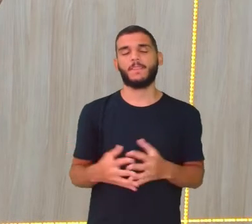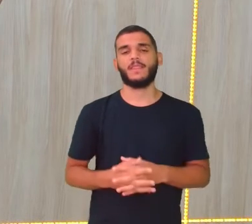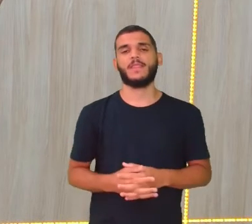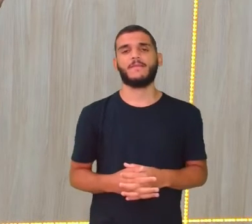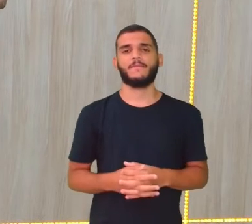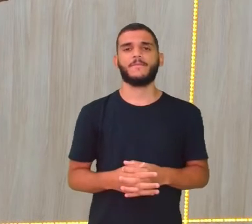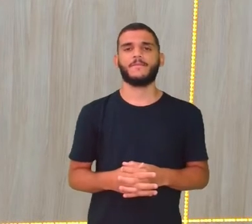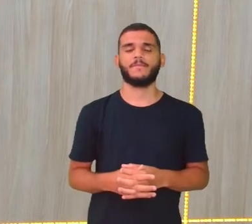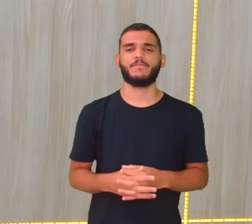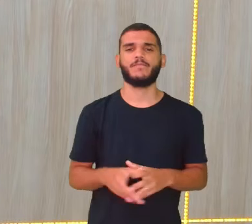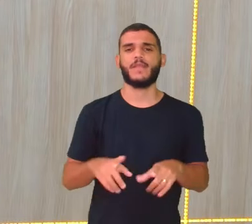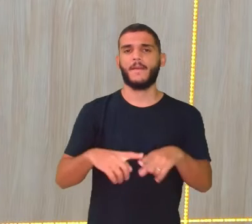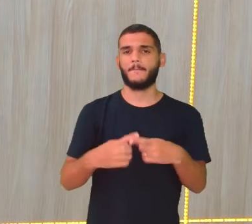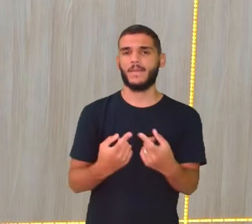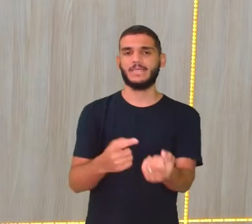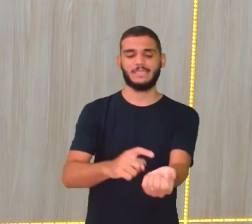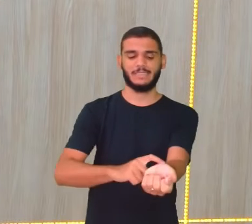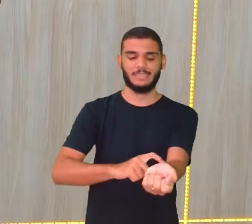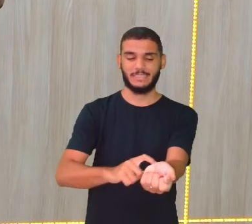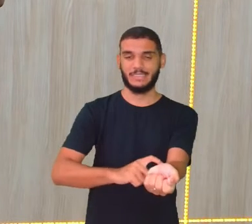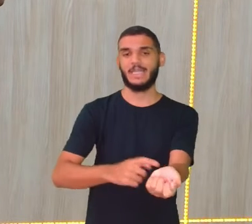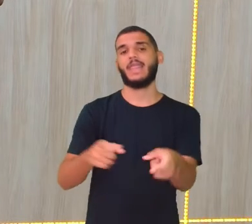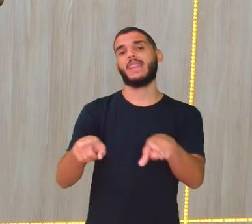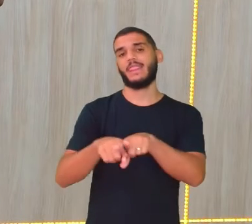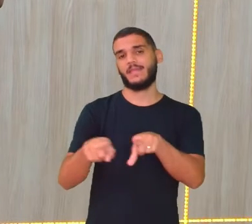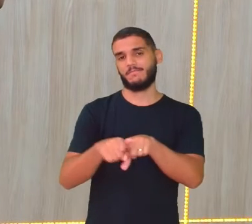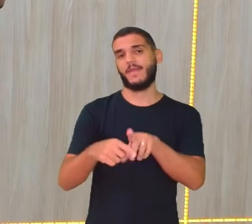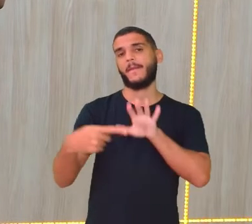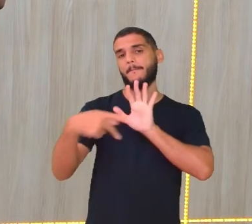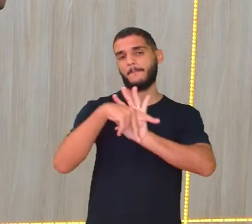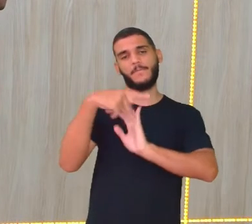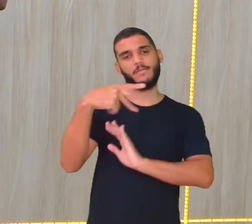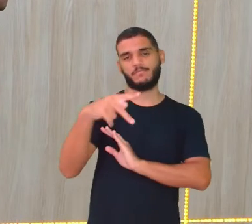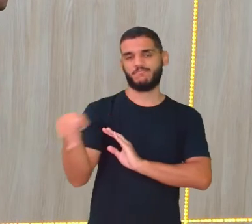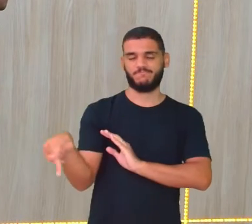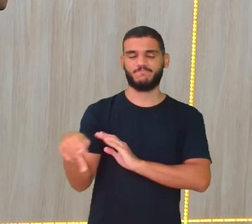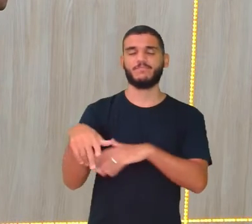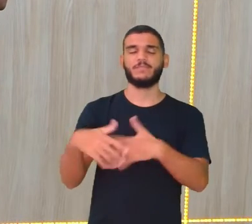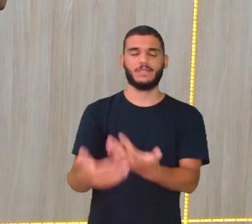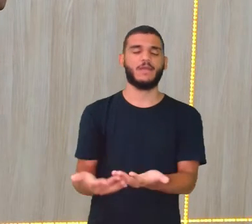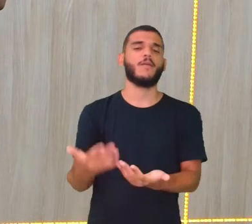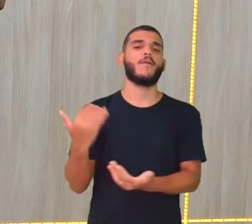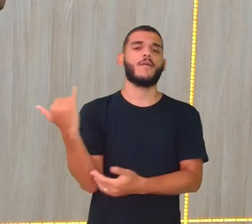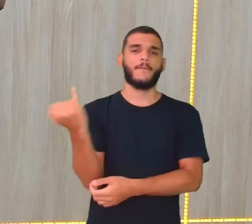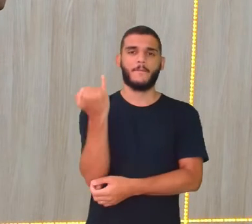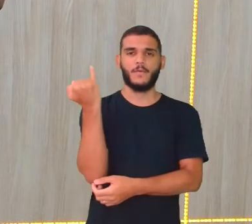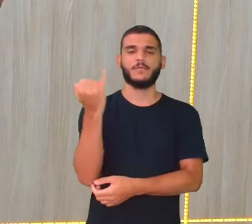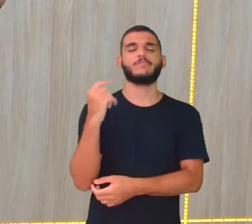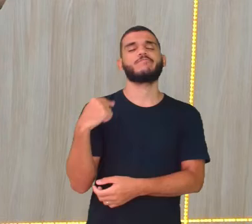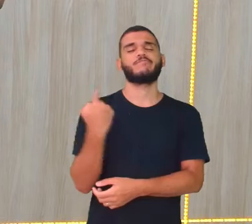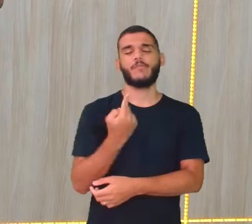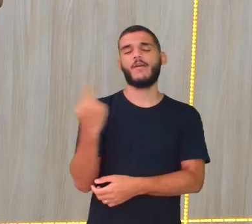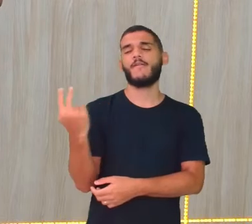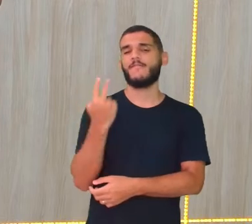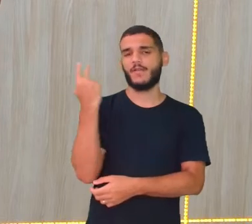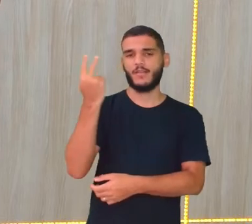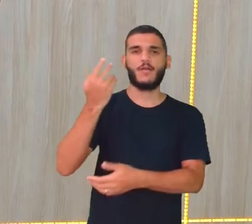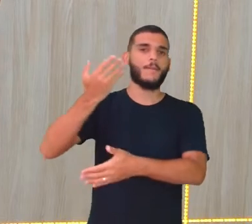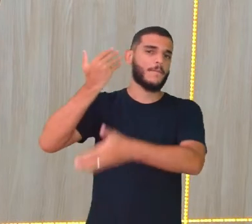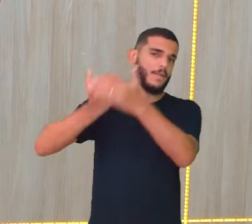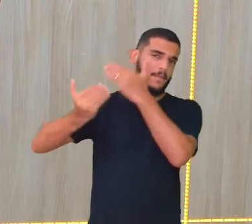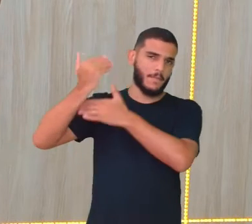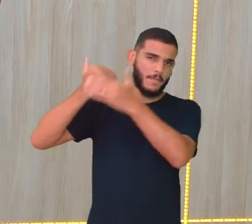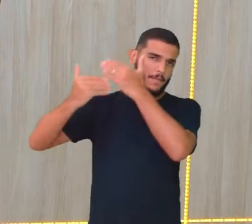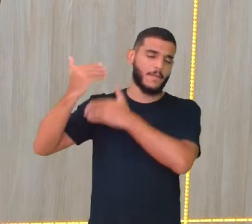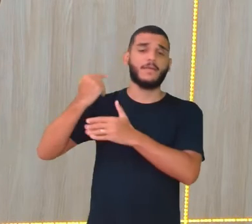branco, mas a negritude está aqui também, né? Então é importante que a gente dê valor aí aos nossos